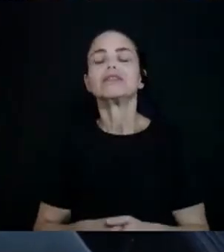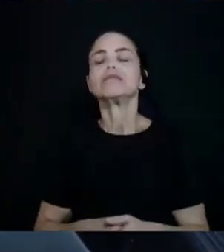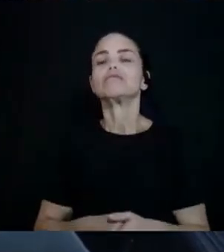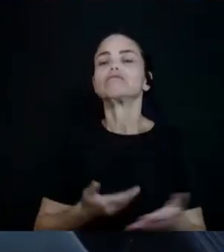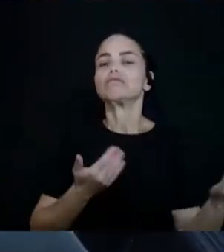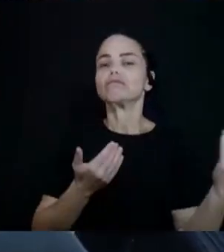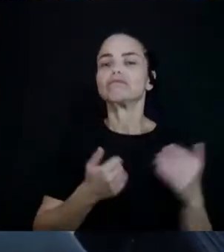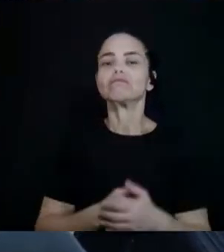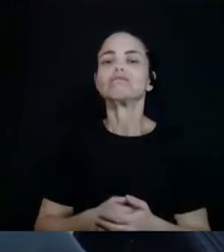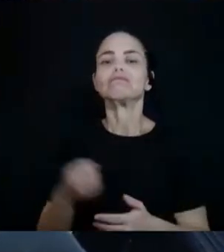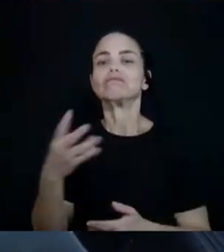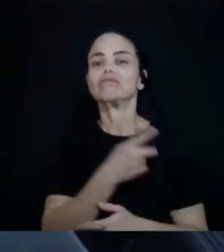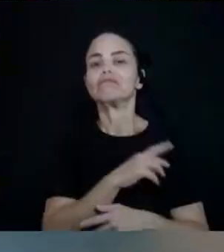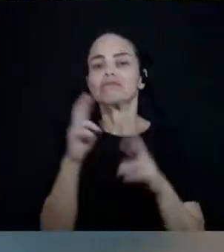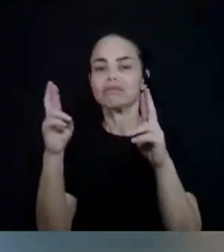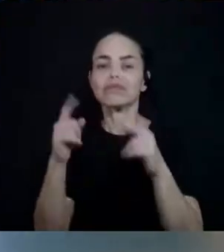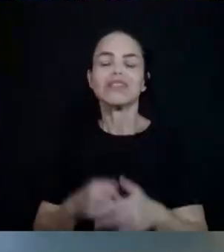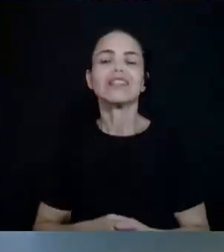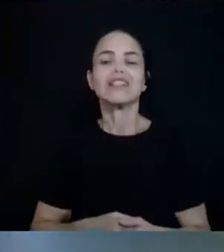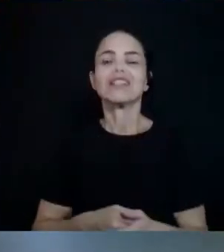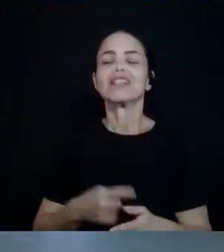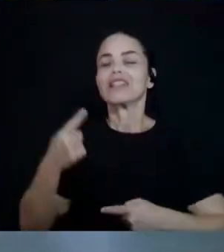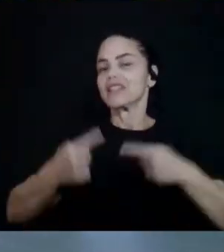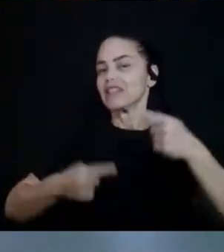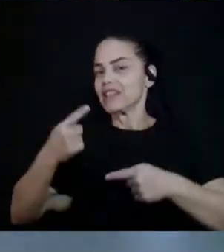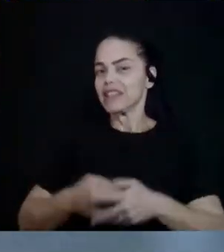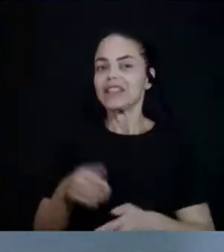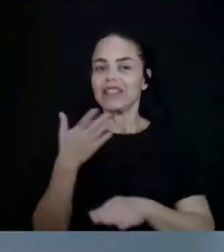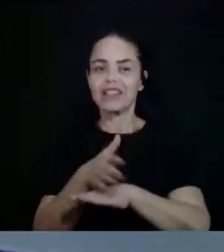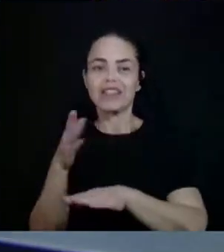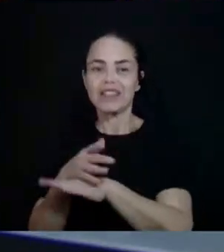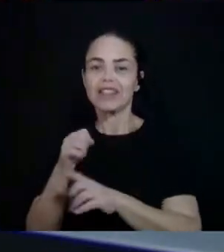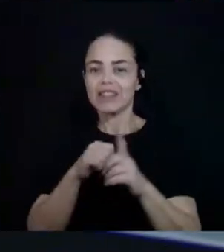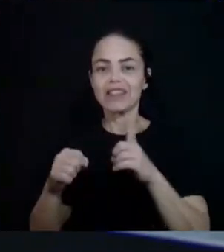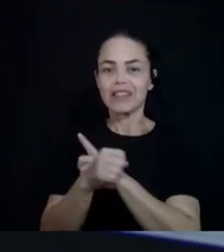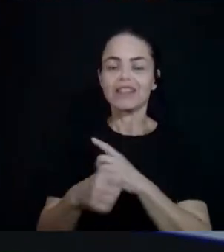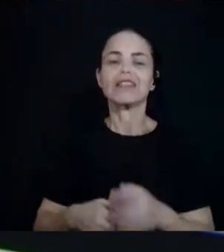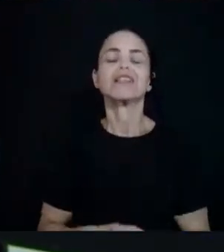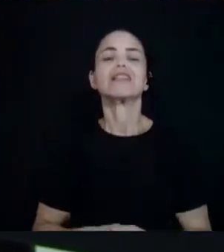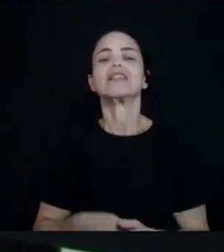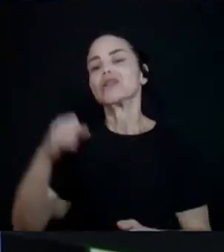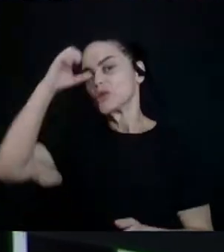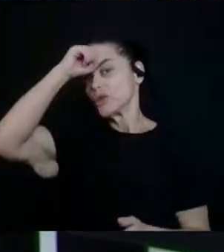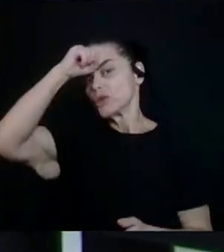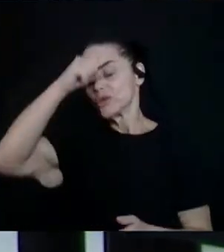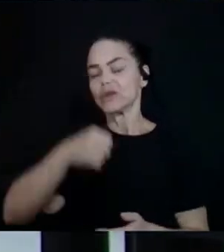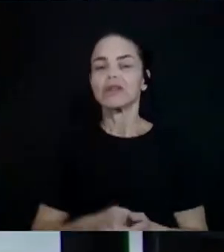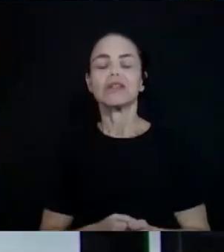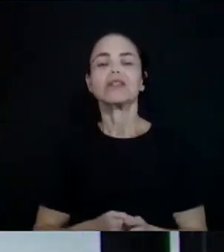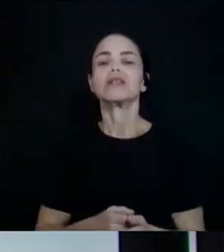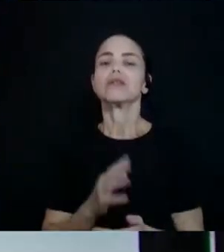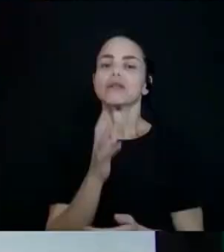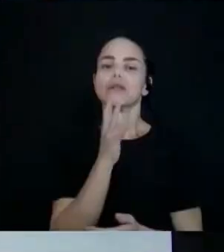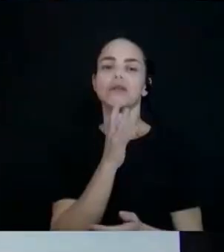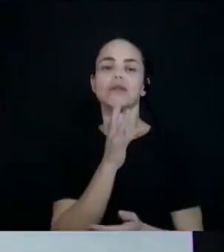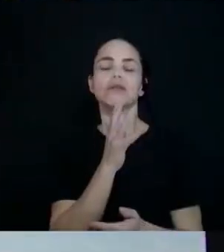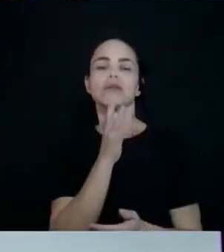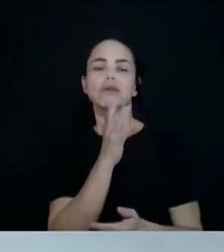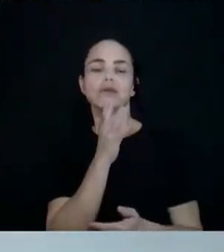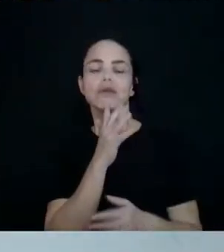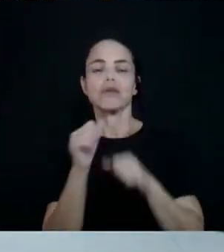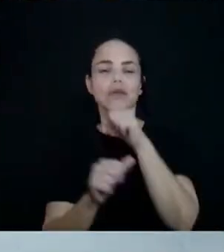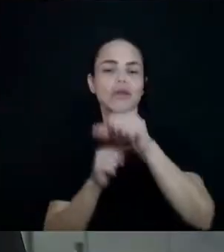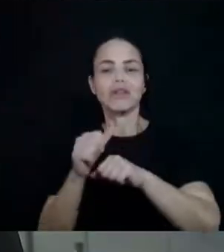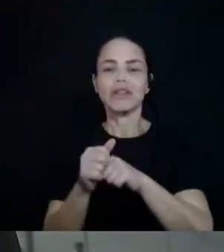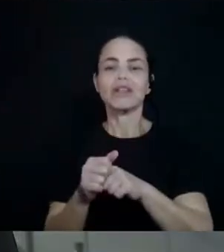nova perspectiva sobre política e participação social. Um aprendizado que começa no conhecimento e pode se transformar em